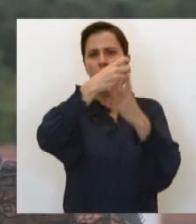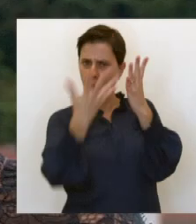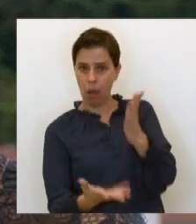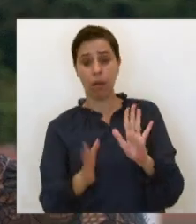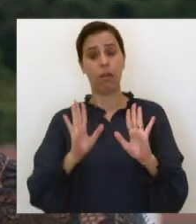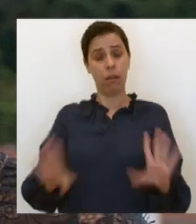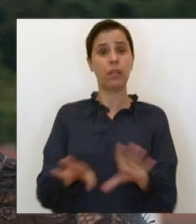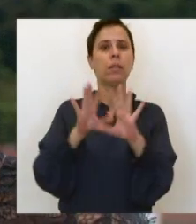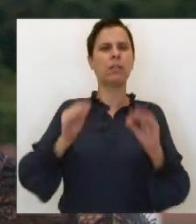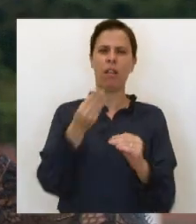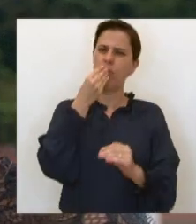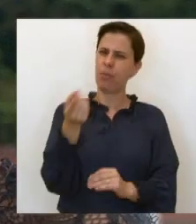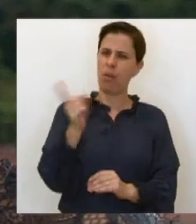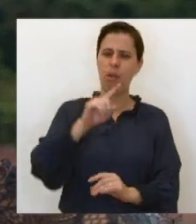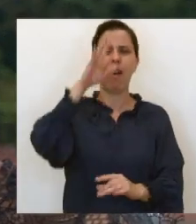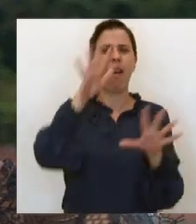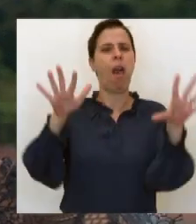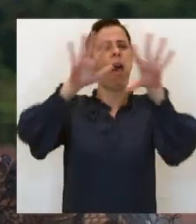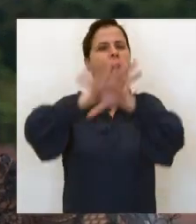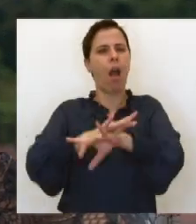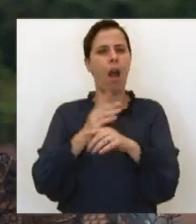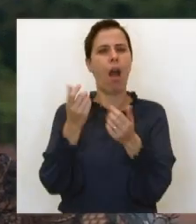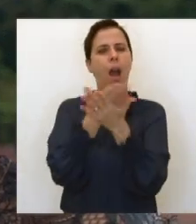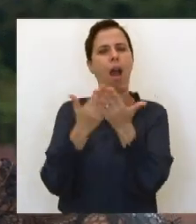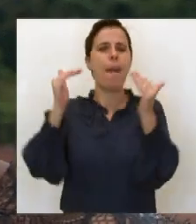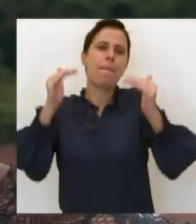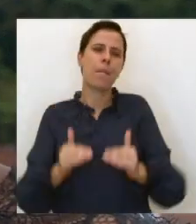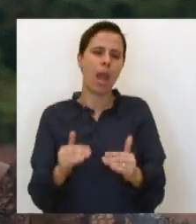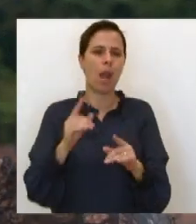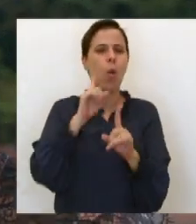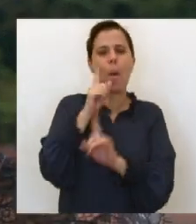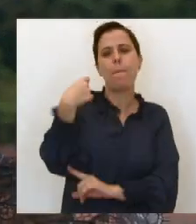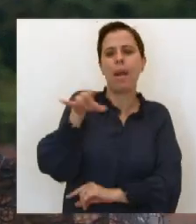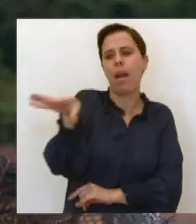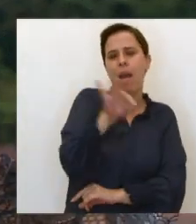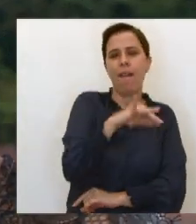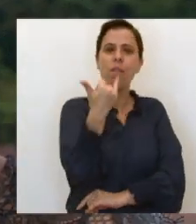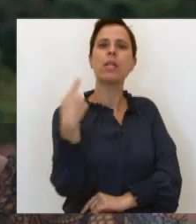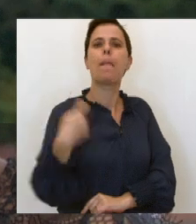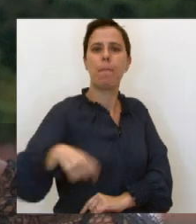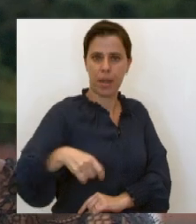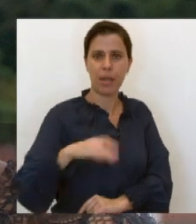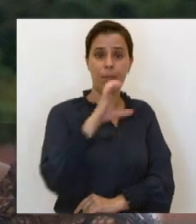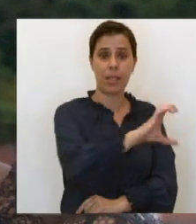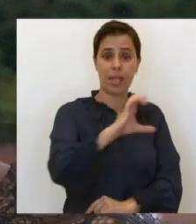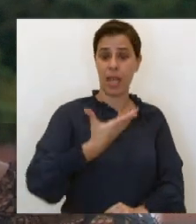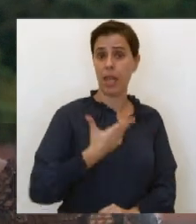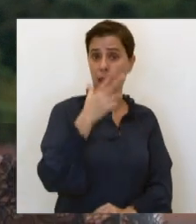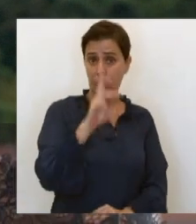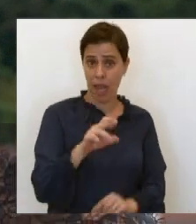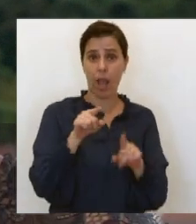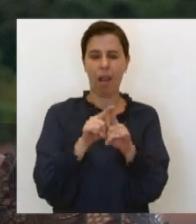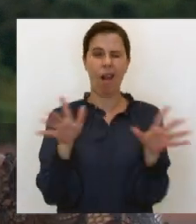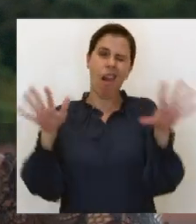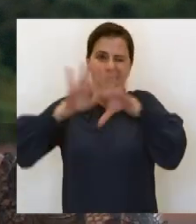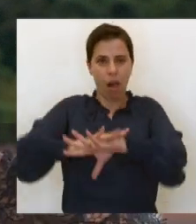outras. Assim como condenamos a fictícia democraticidade do processo de eleição do Presidente e Vice-Presidentes das CCDRs, que